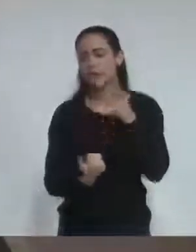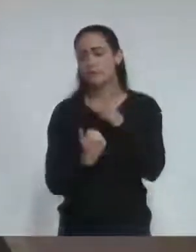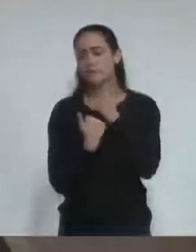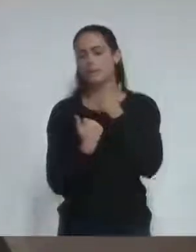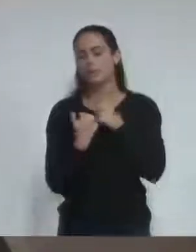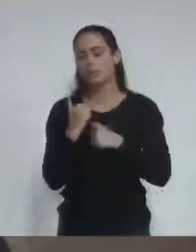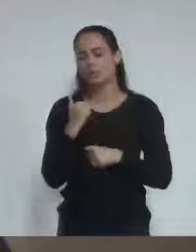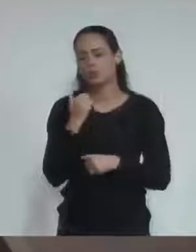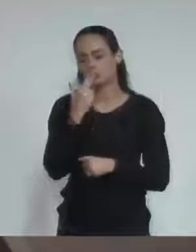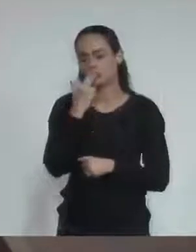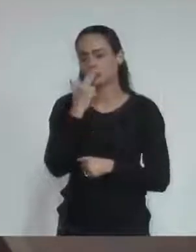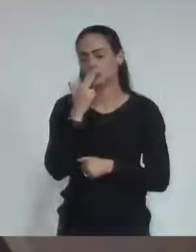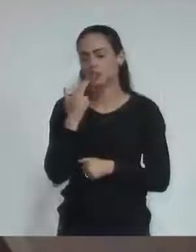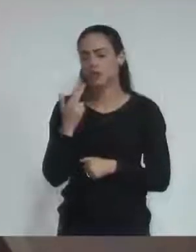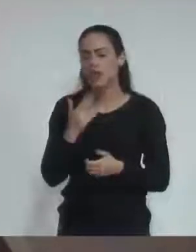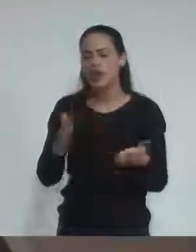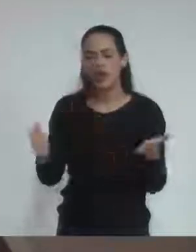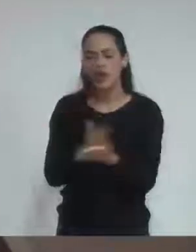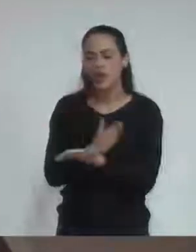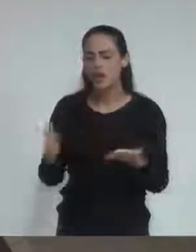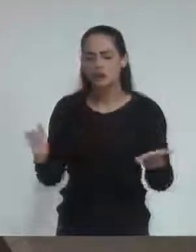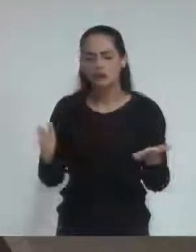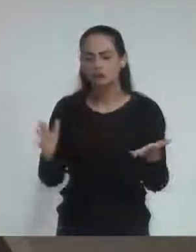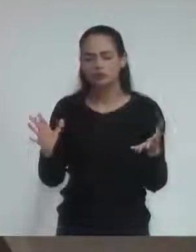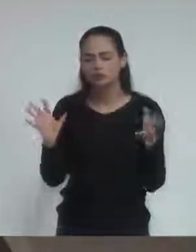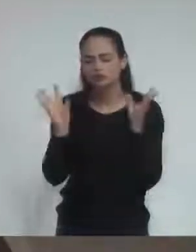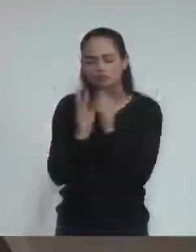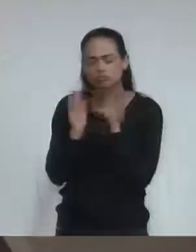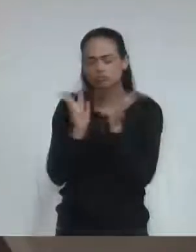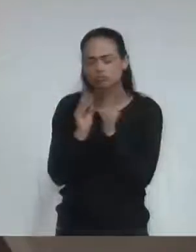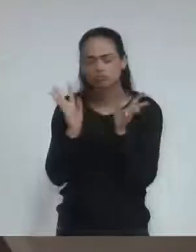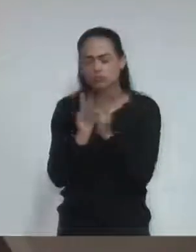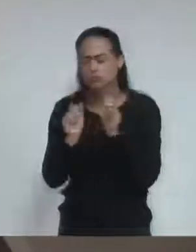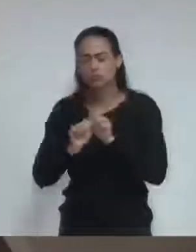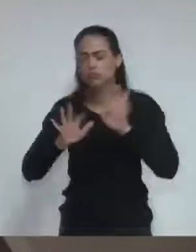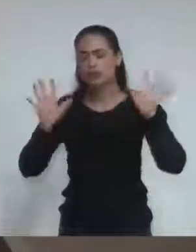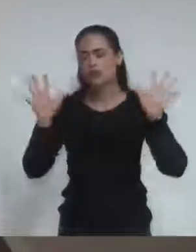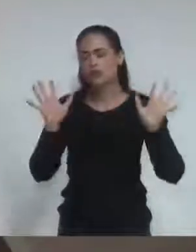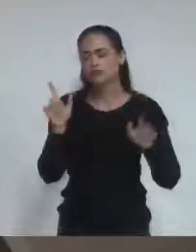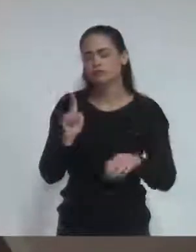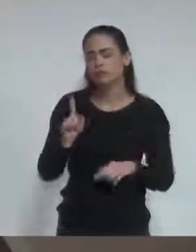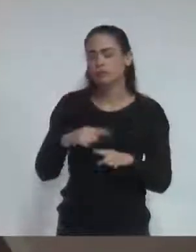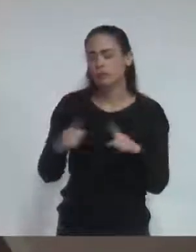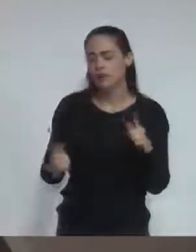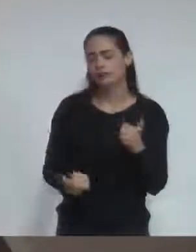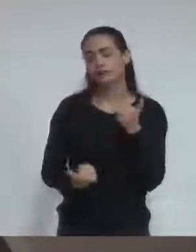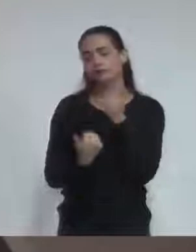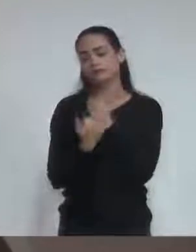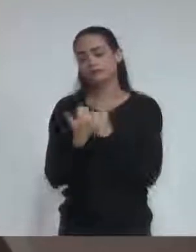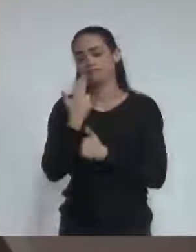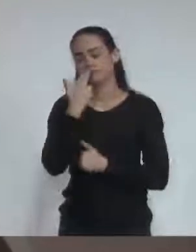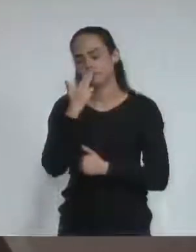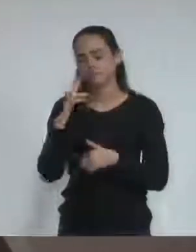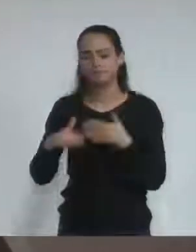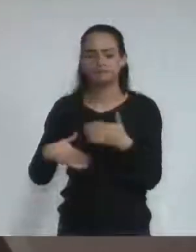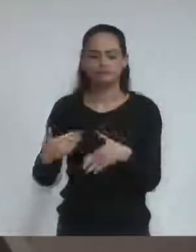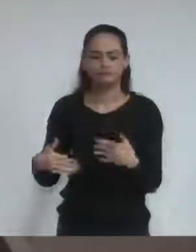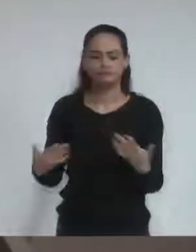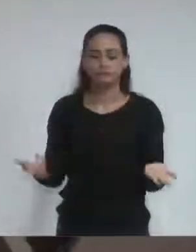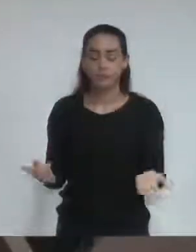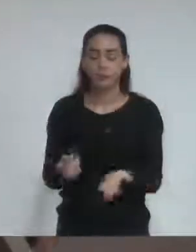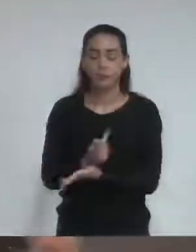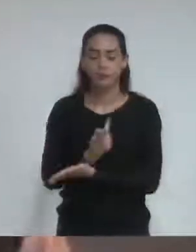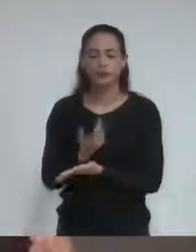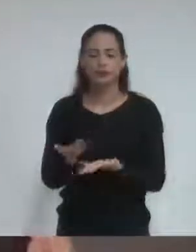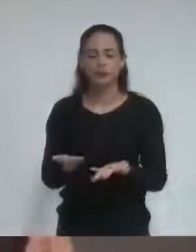de tudo que estava acontecendo, do que tinha por trás e no ponto que poderia aquilo chegar, e como sabemos que chegou. Então, quando a